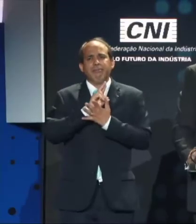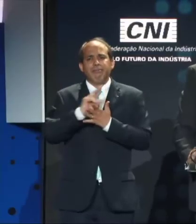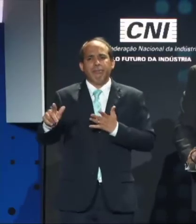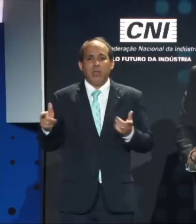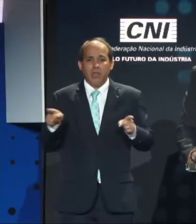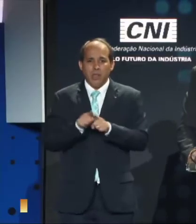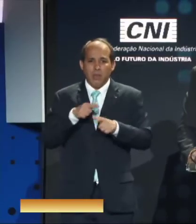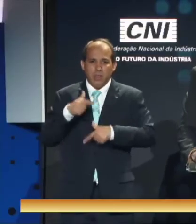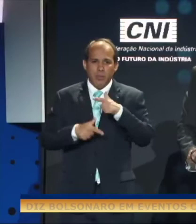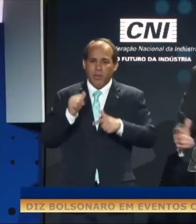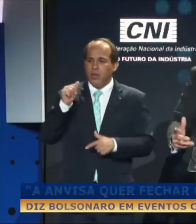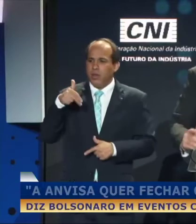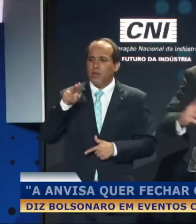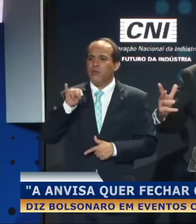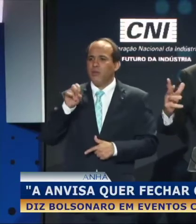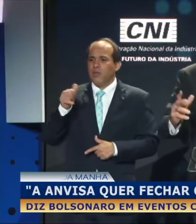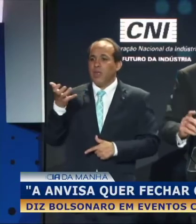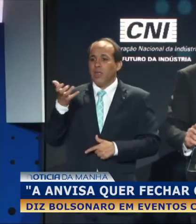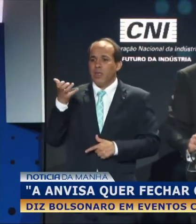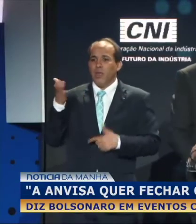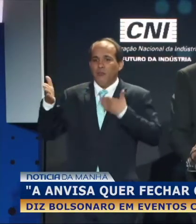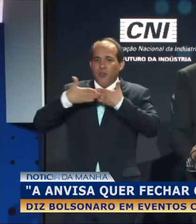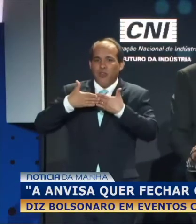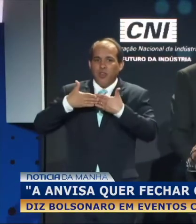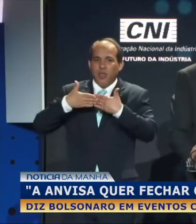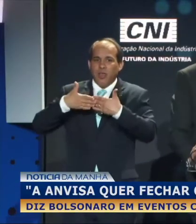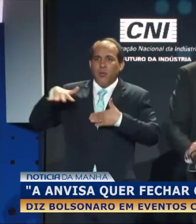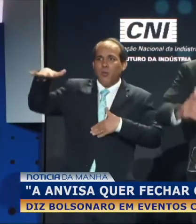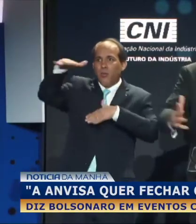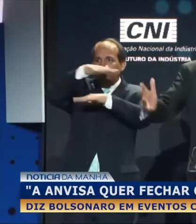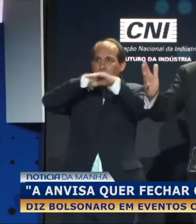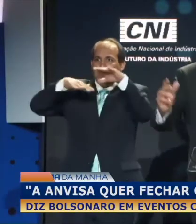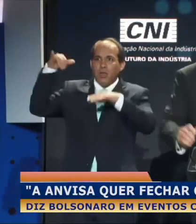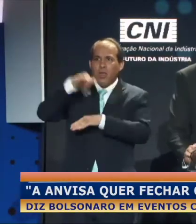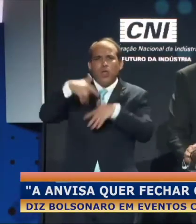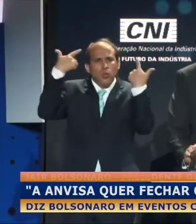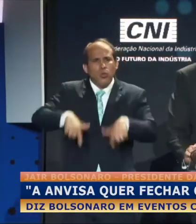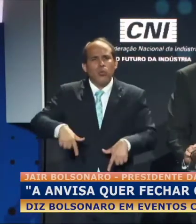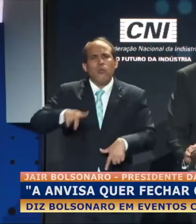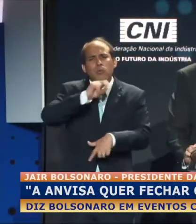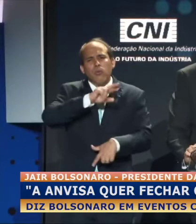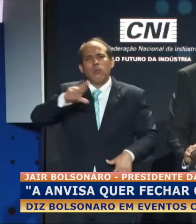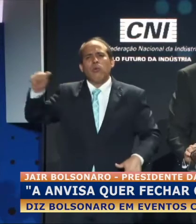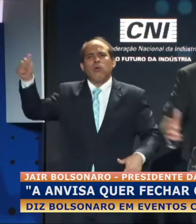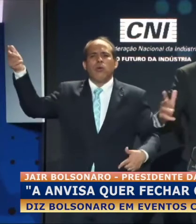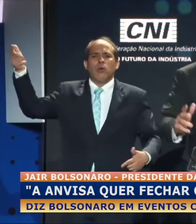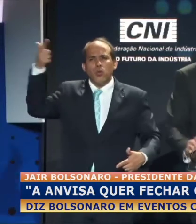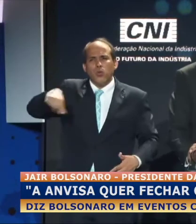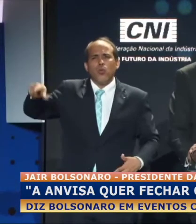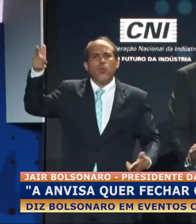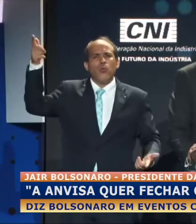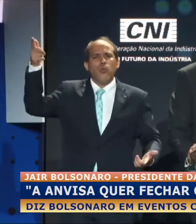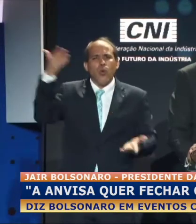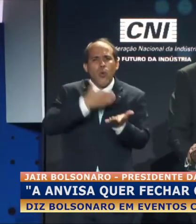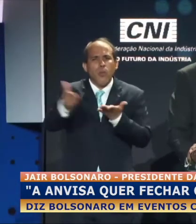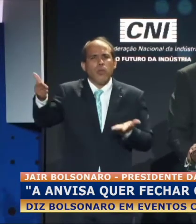trabalhando agora com a Anvisa, que quer fechar o espaço aéreo. De novo? De novo vai